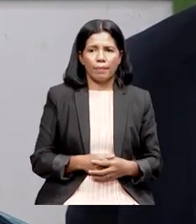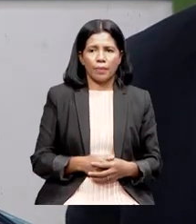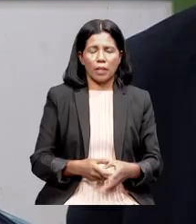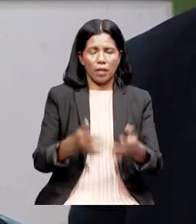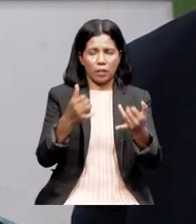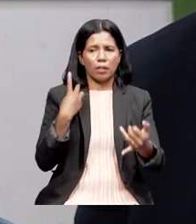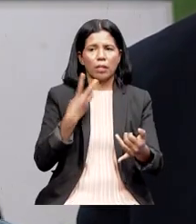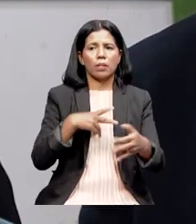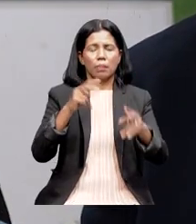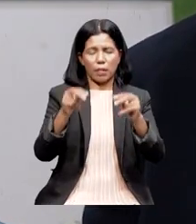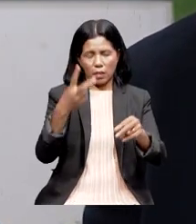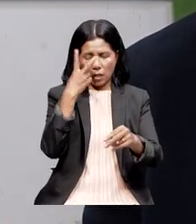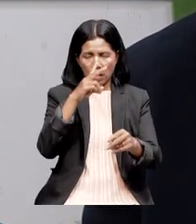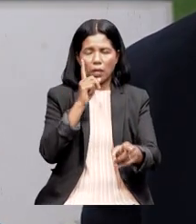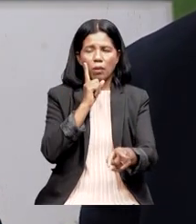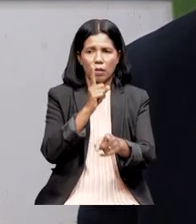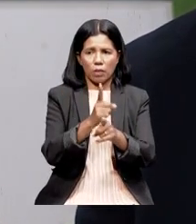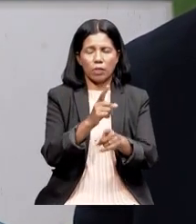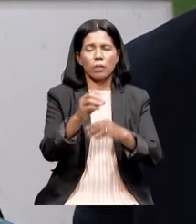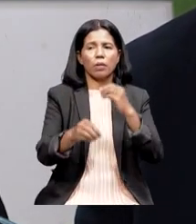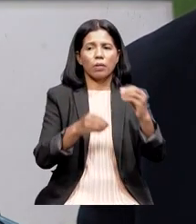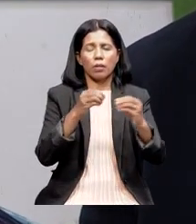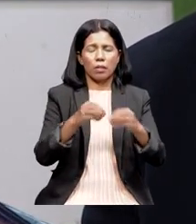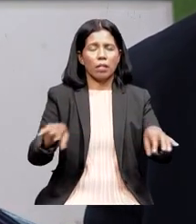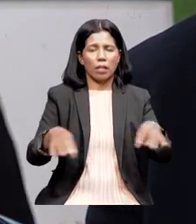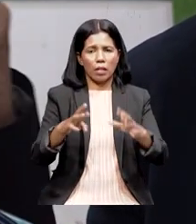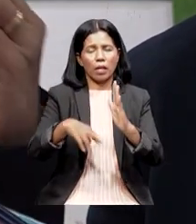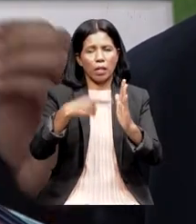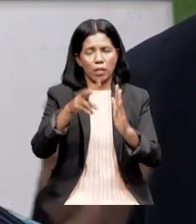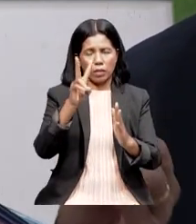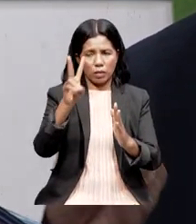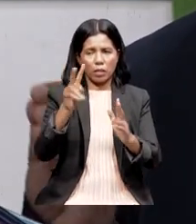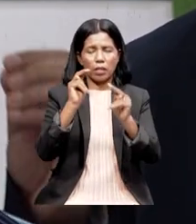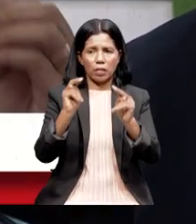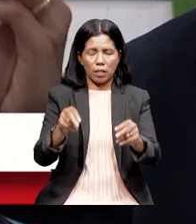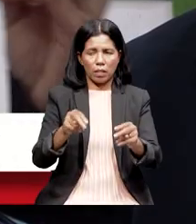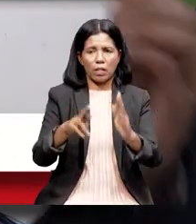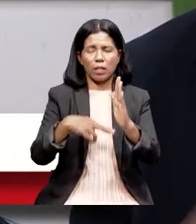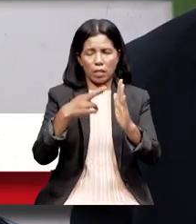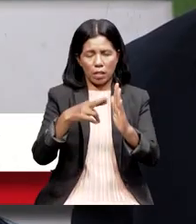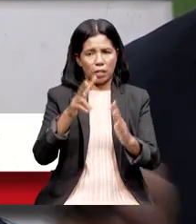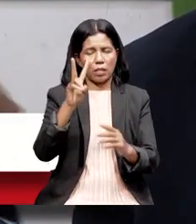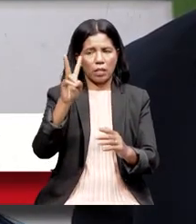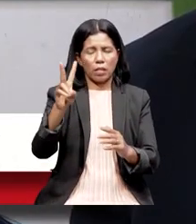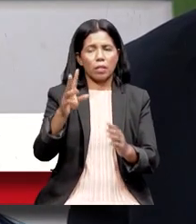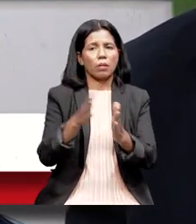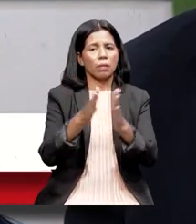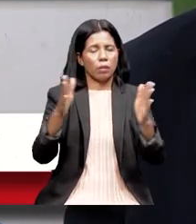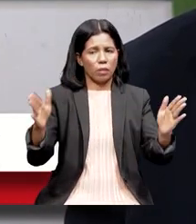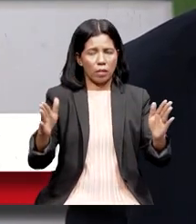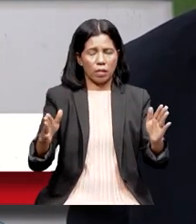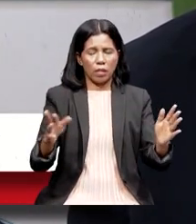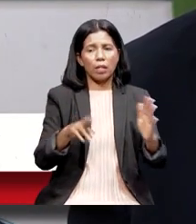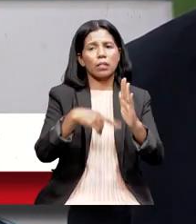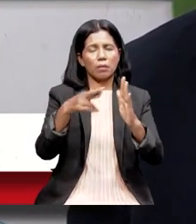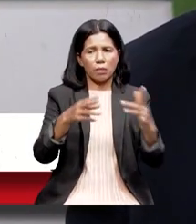que a gente precisa ter de dia aqui, é? Regime rua, né? Necessidade de regime de geral, que regime de